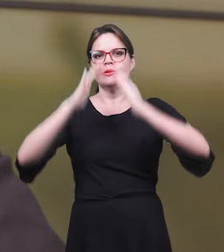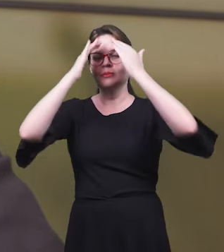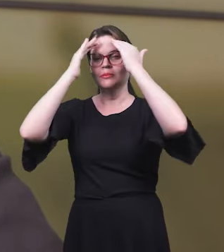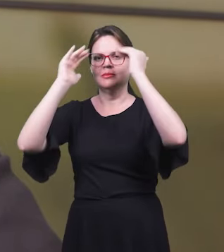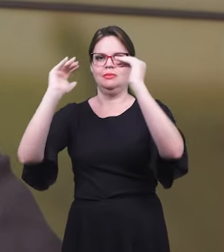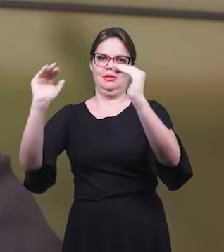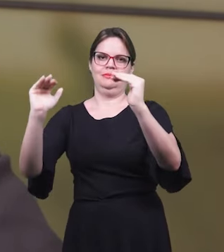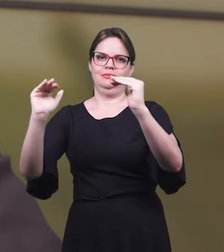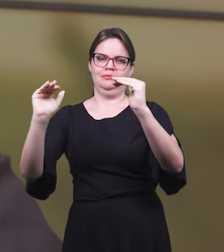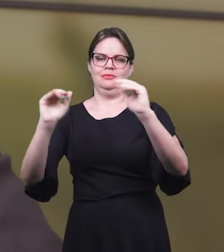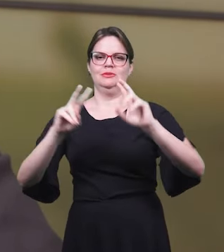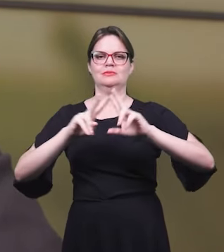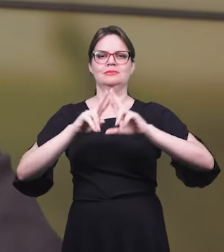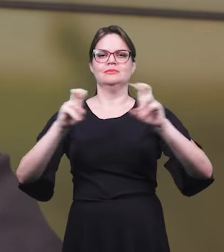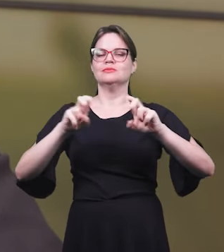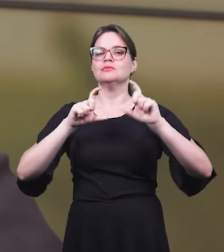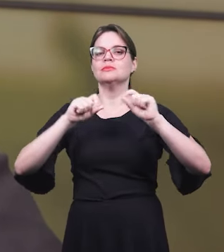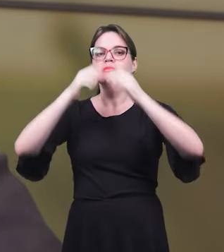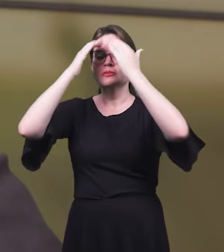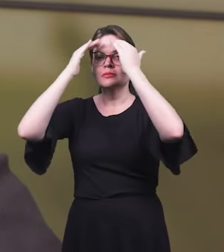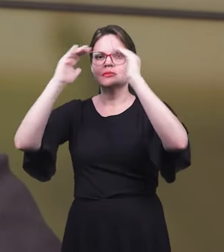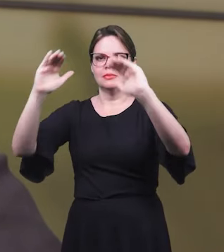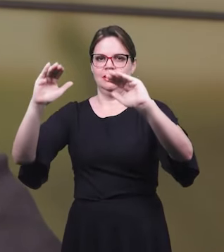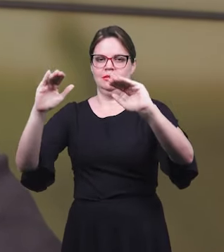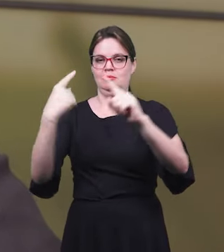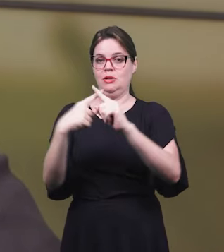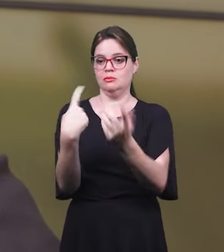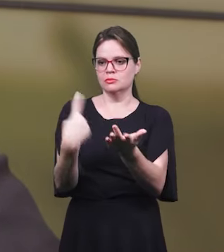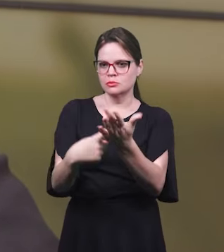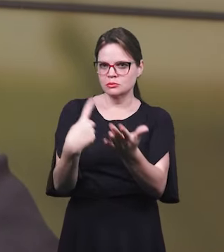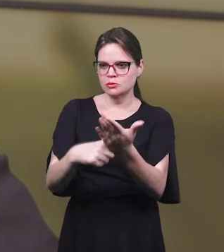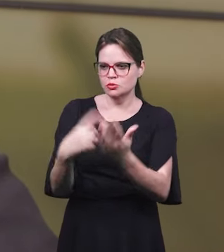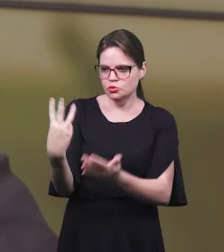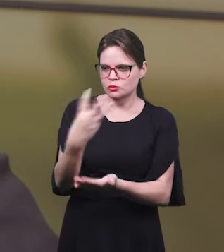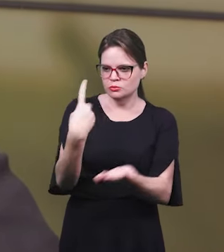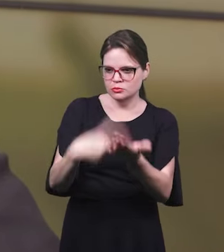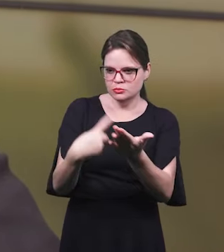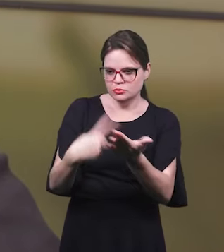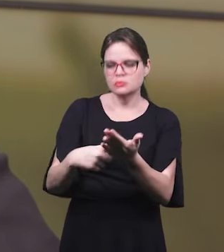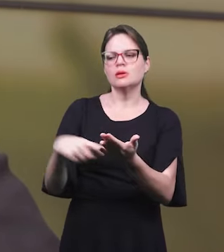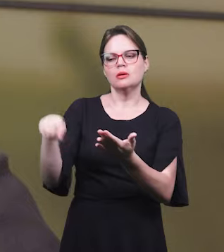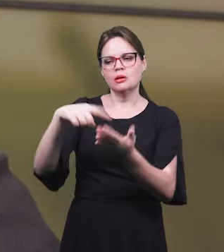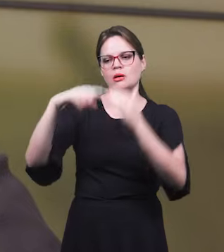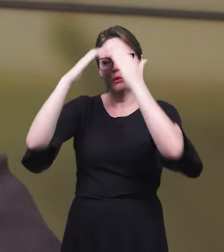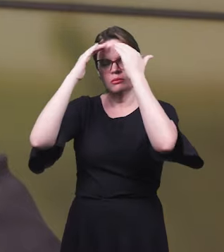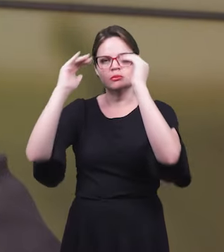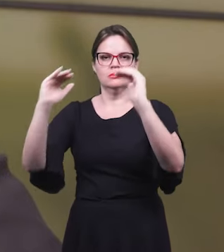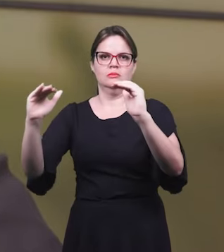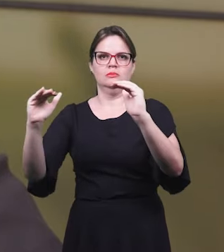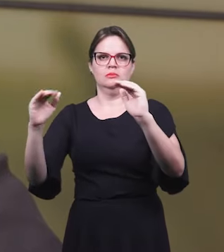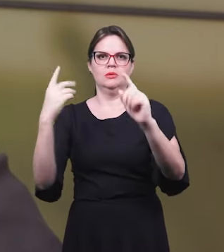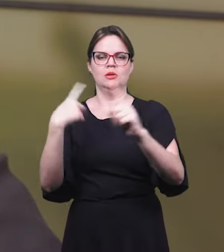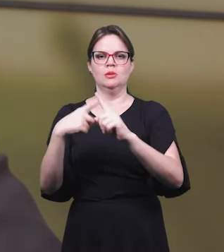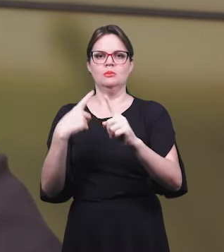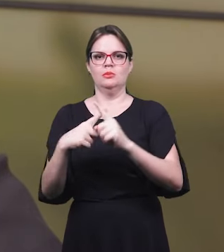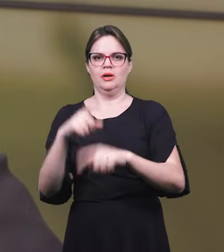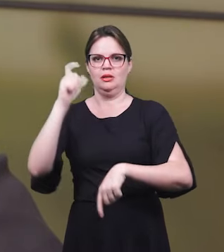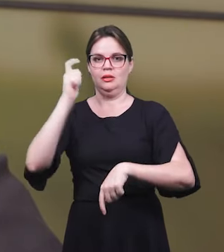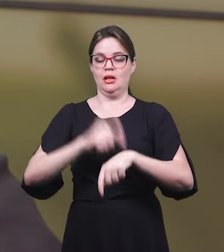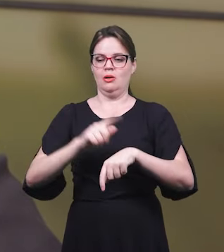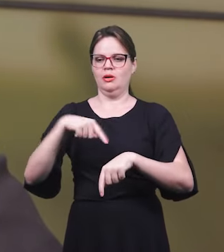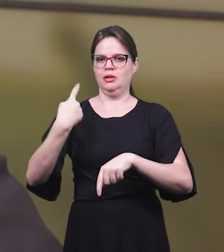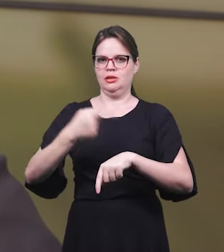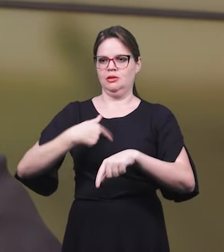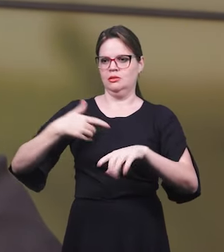questão da obediência, do pacto firmado, né? E os Espíritos, eis que quando nós entrarmos